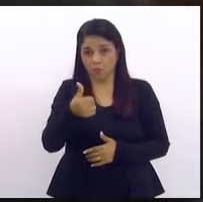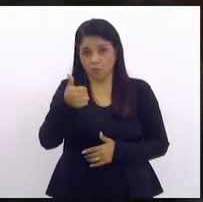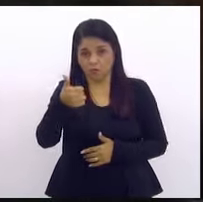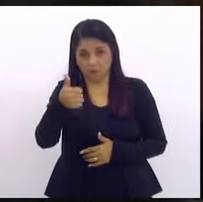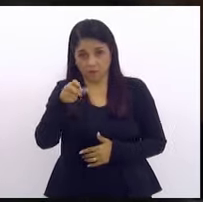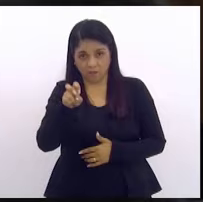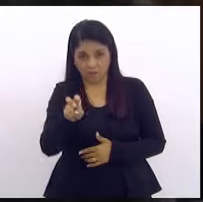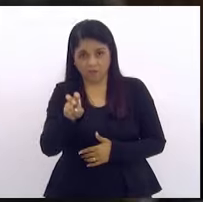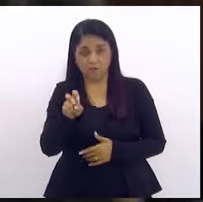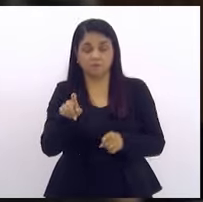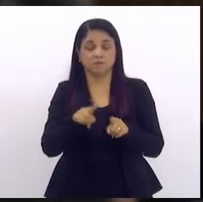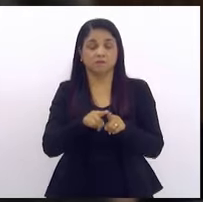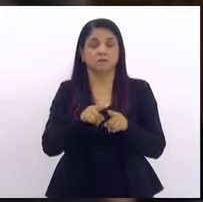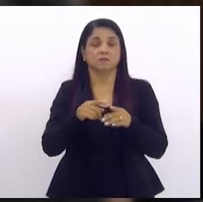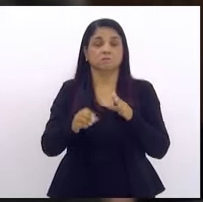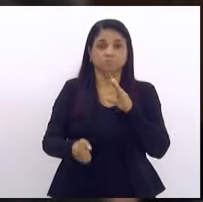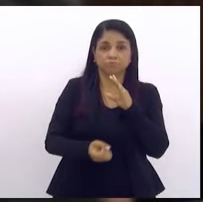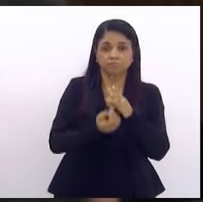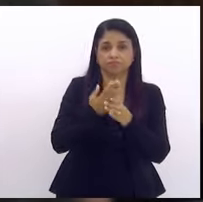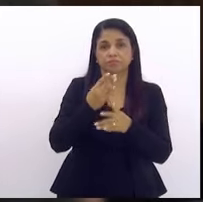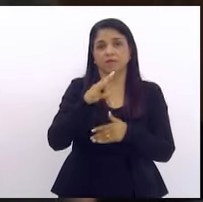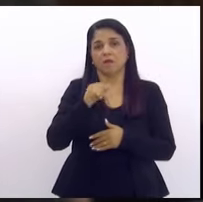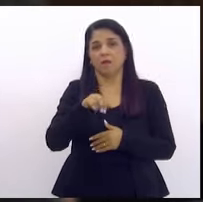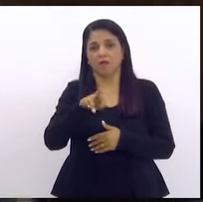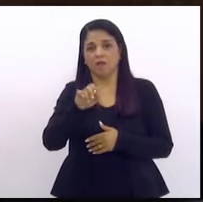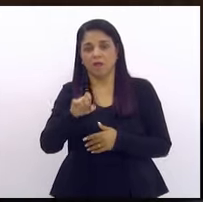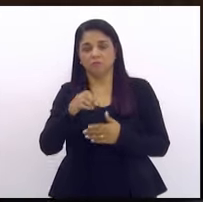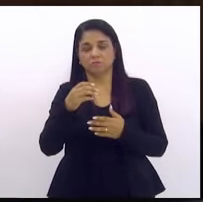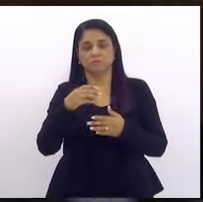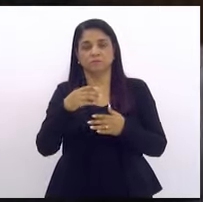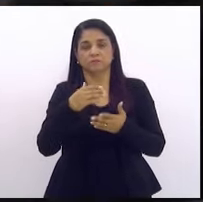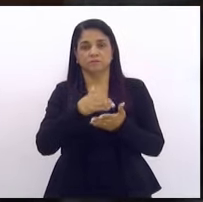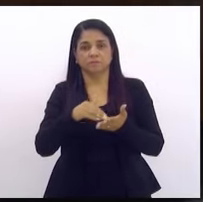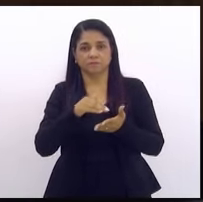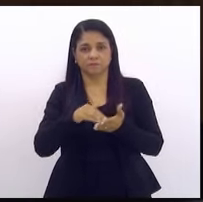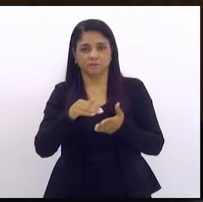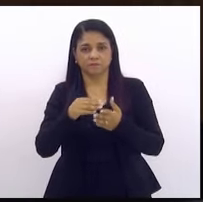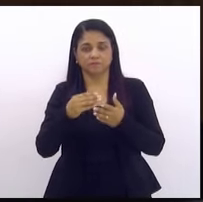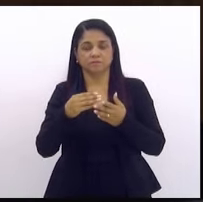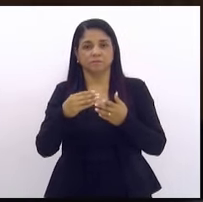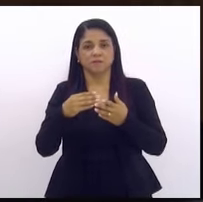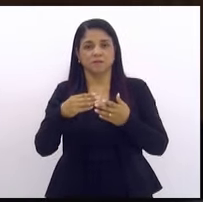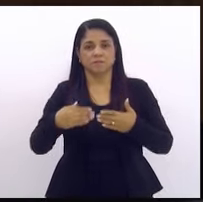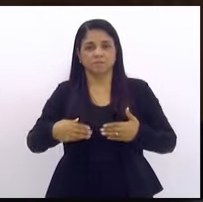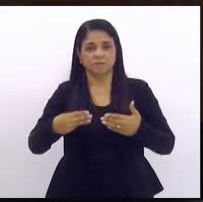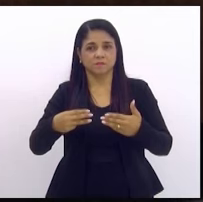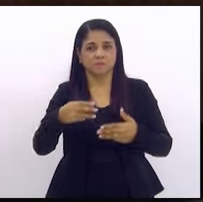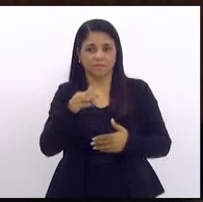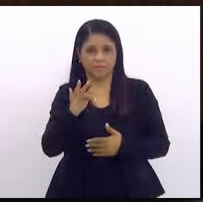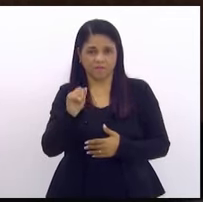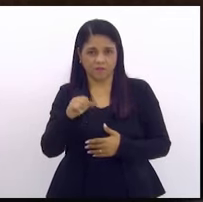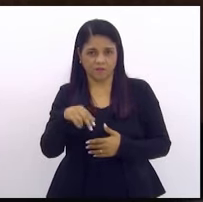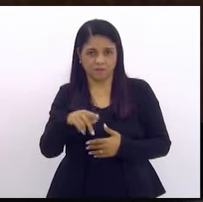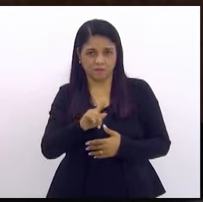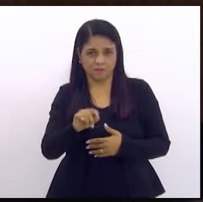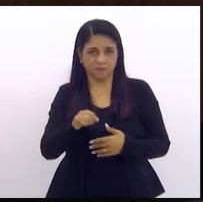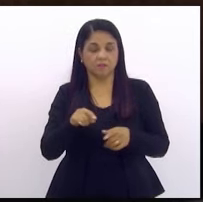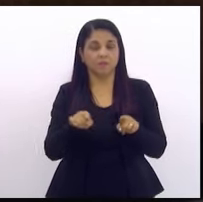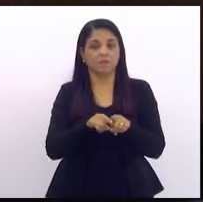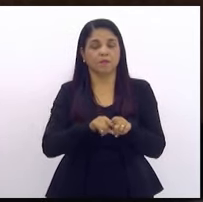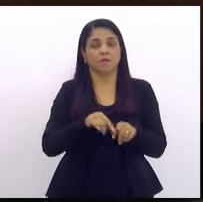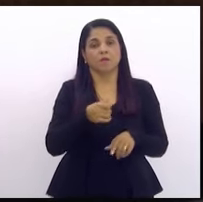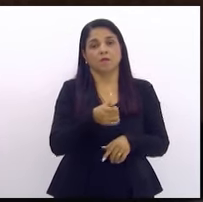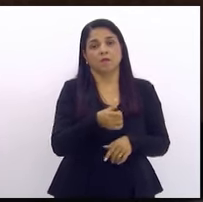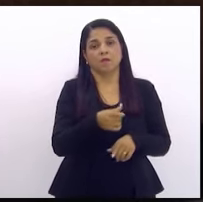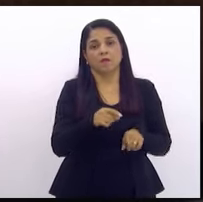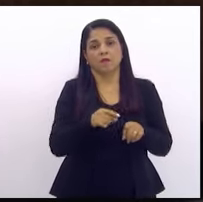da Secretaria de Fazenda, PL 5760, que cuida do programa de integridade para